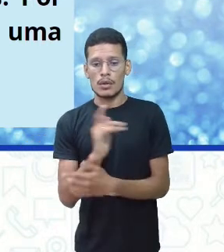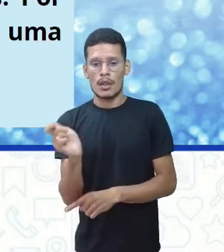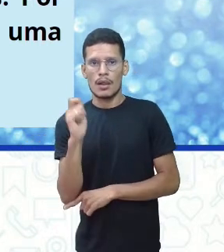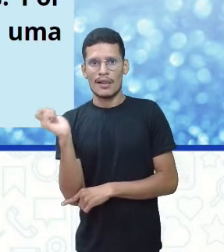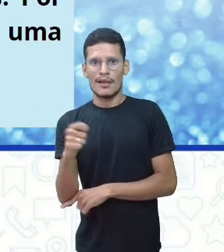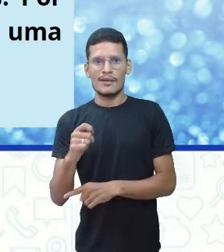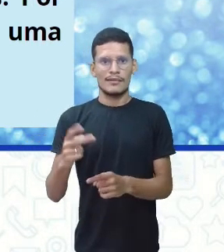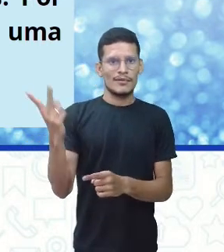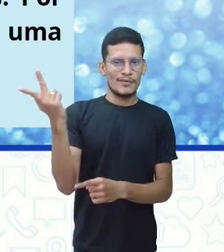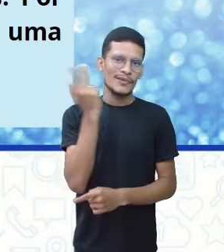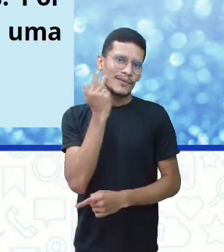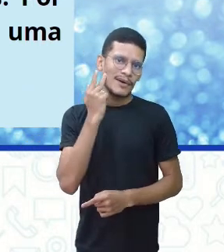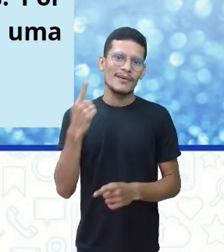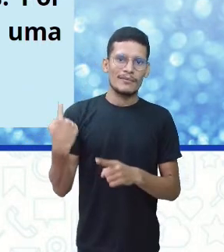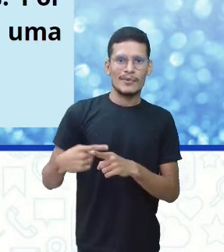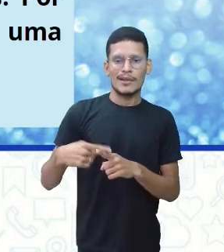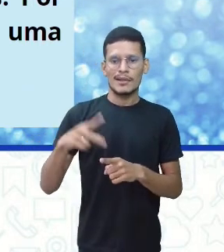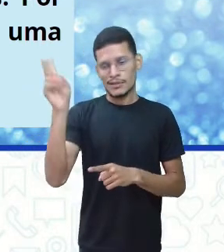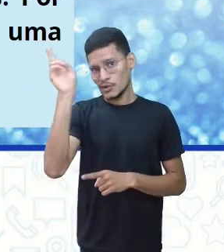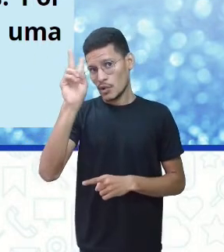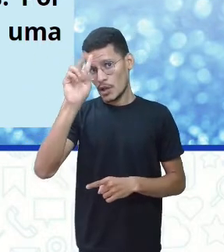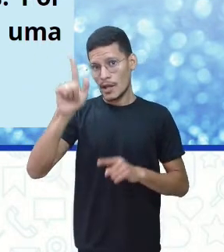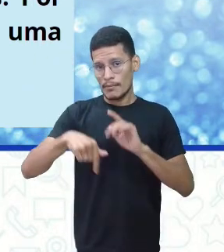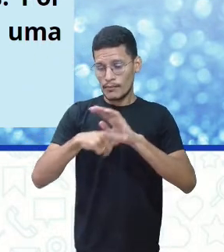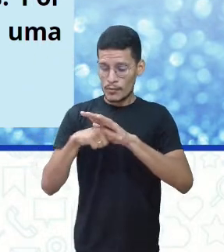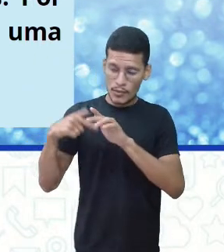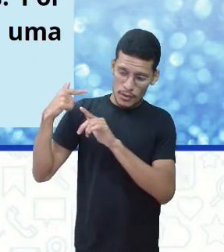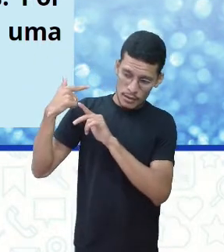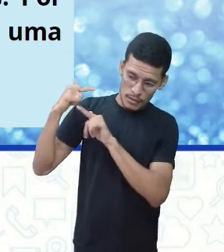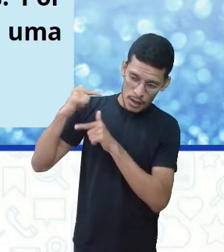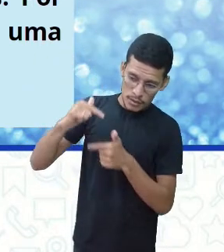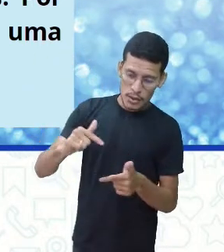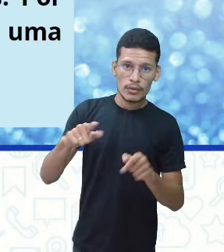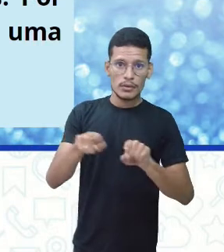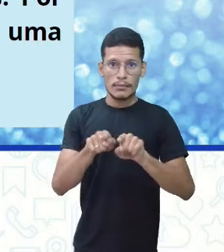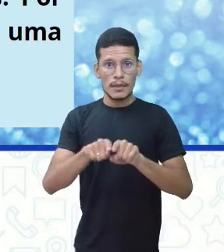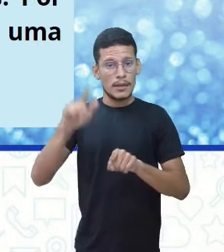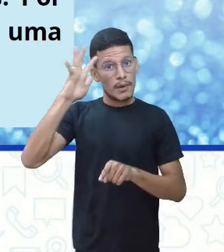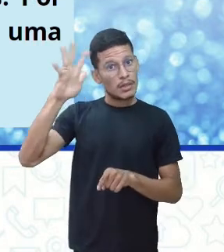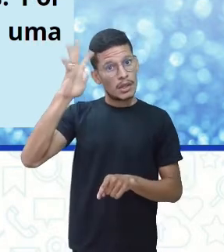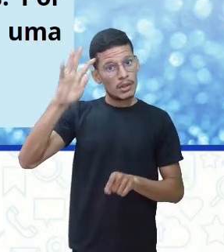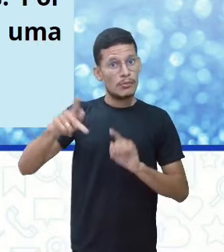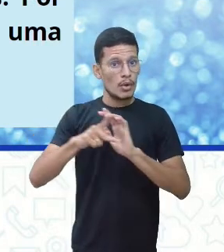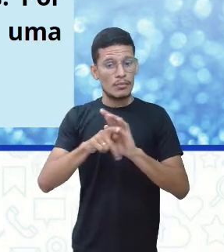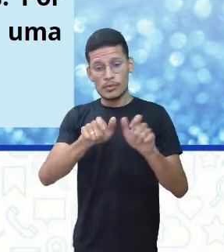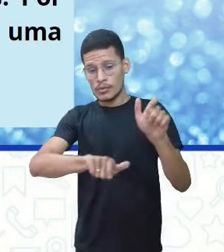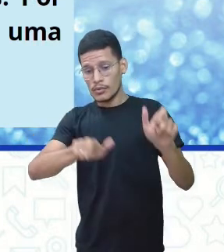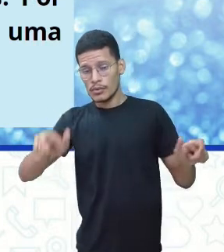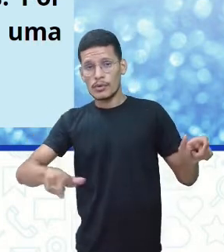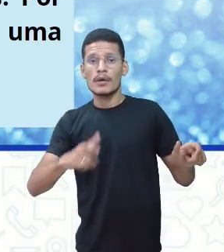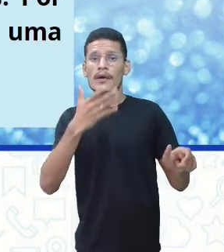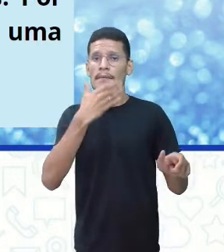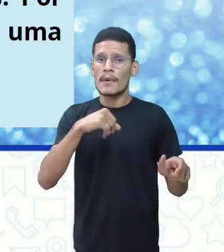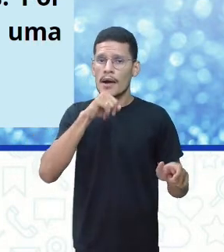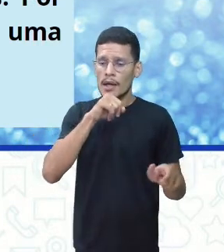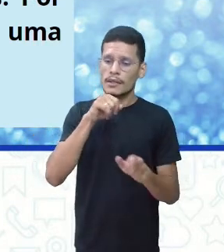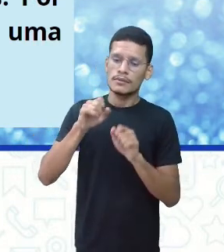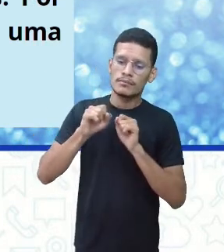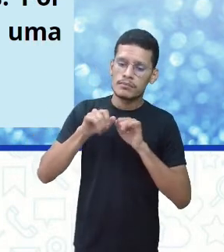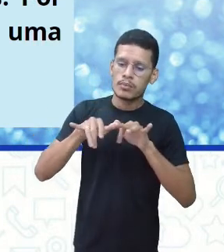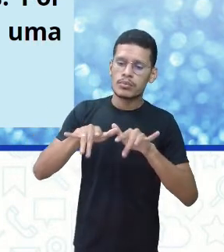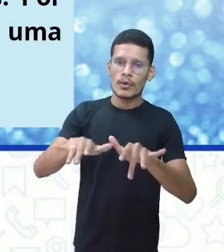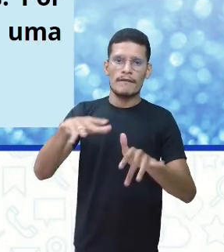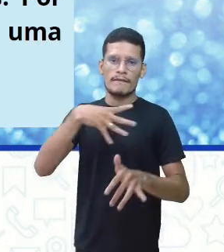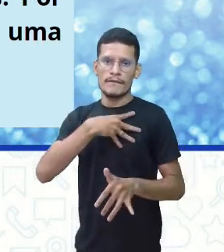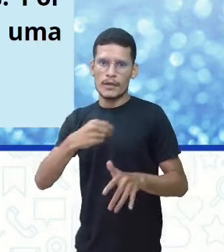comum, pois as histórias nascem o quê? Da tradição e da imaginação, contadas de pai para filho através dos tempos.